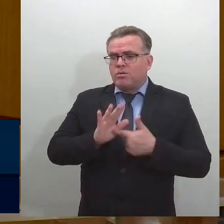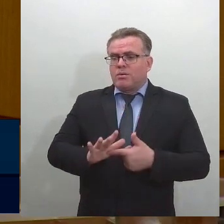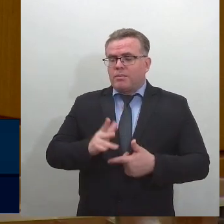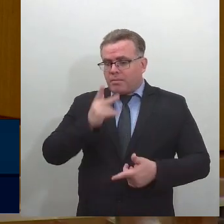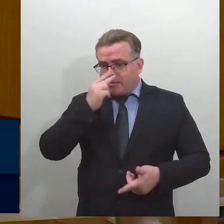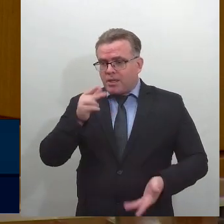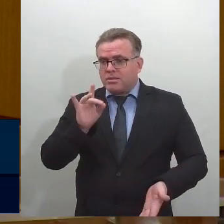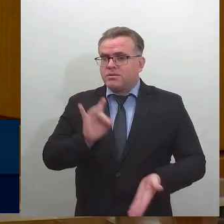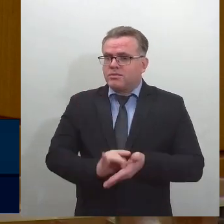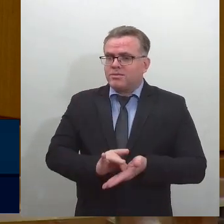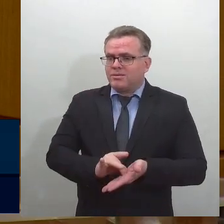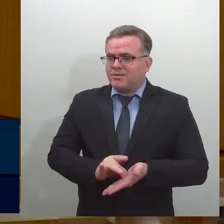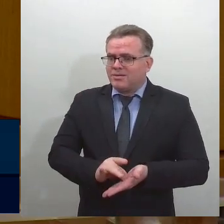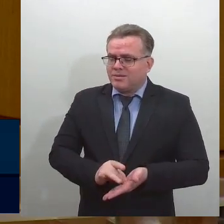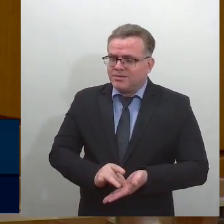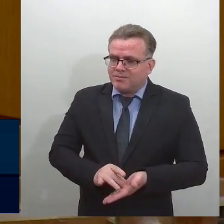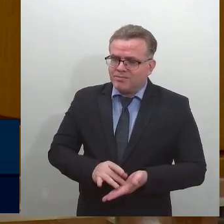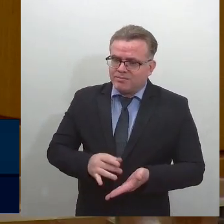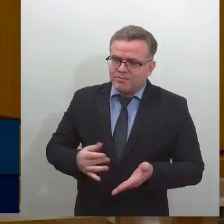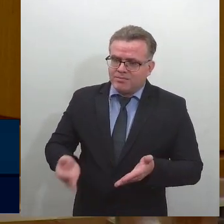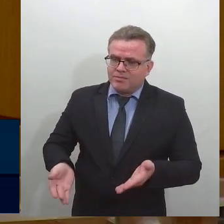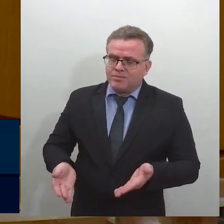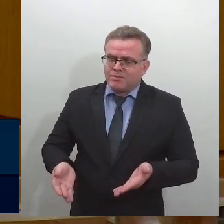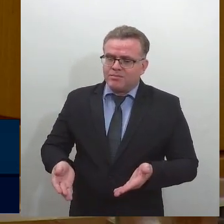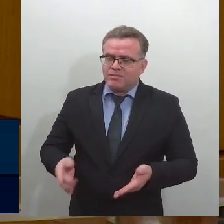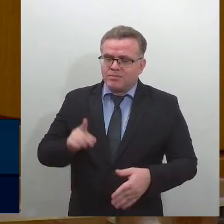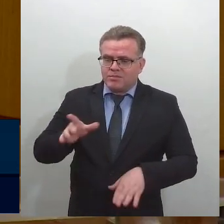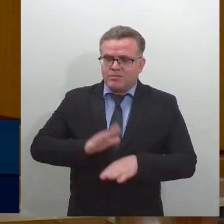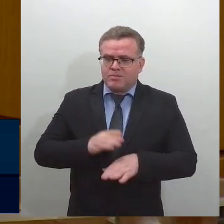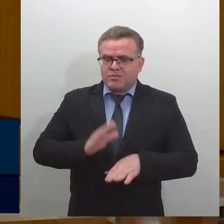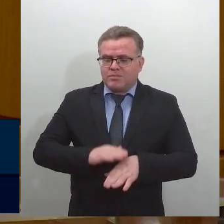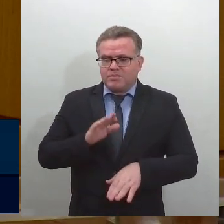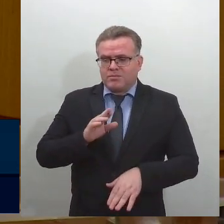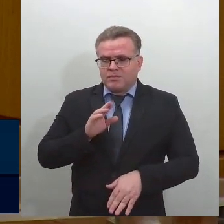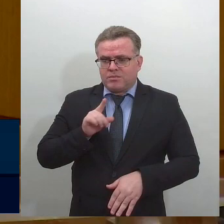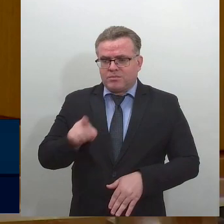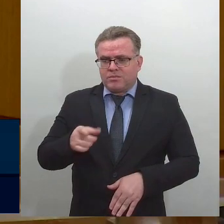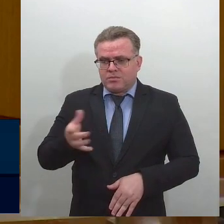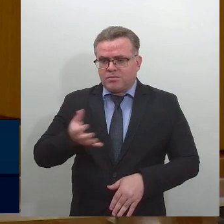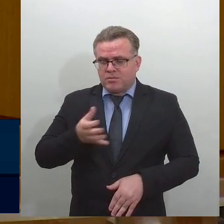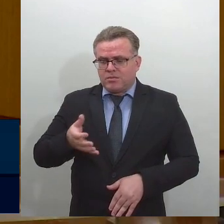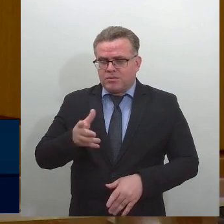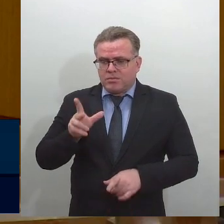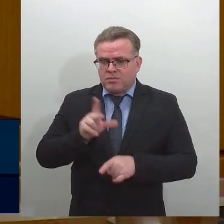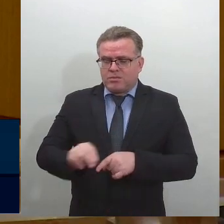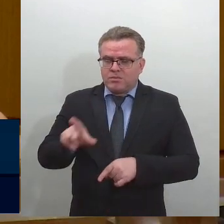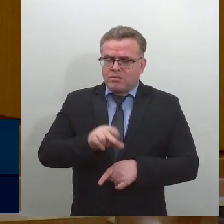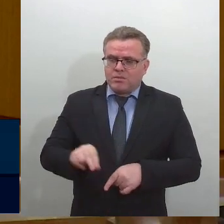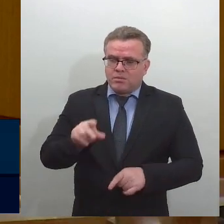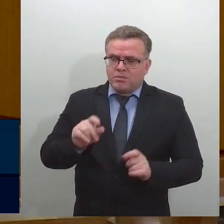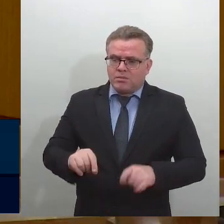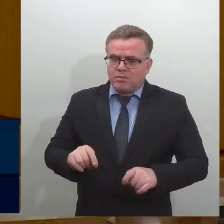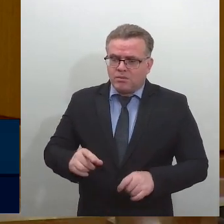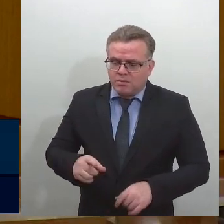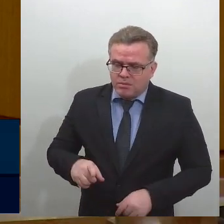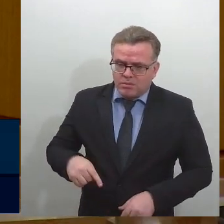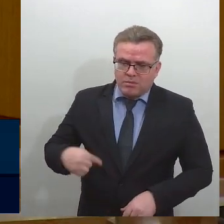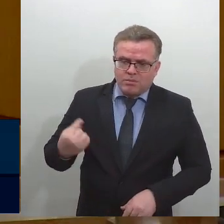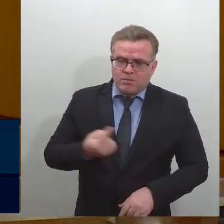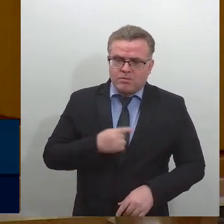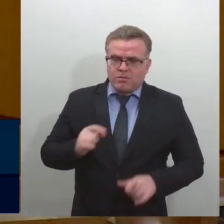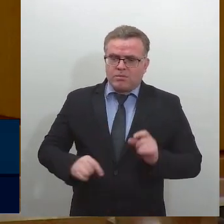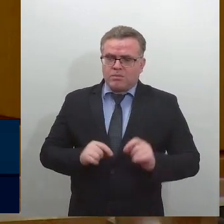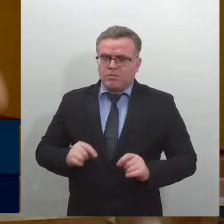nas mãos daqueles que só querem ludibriar. E a gente, e eu principalmente, como